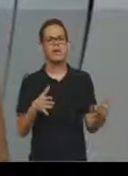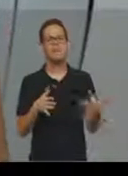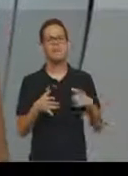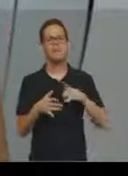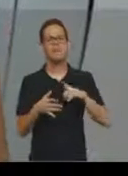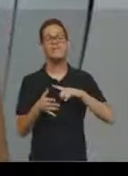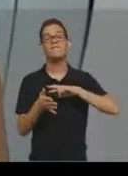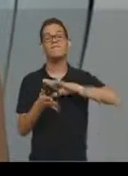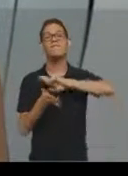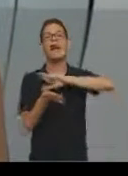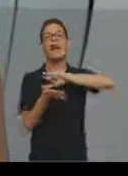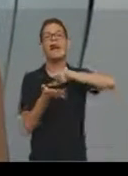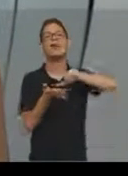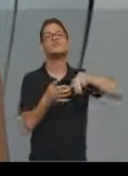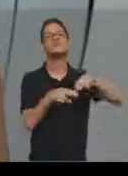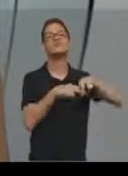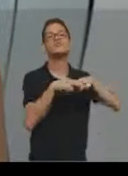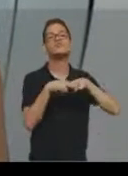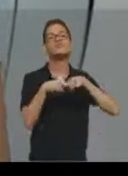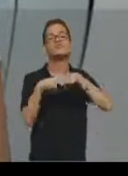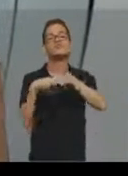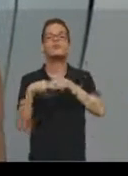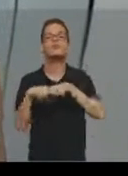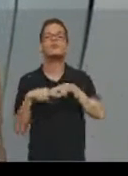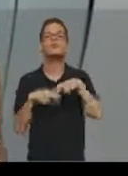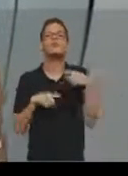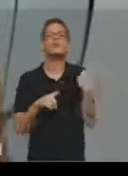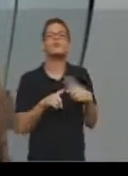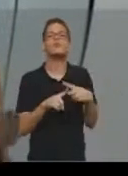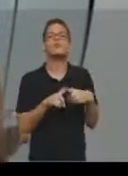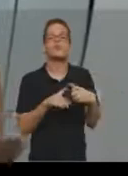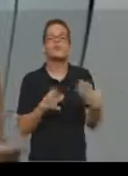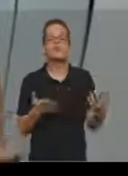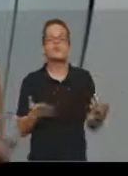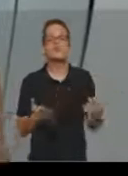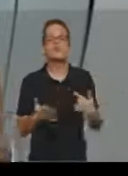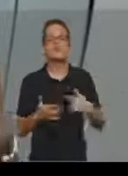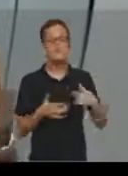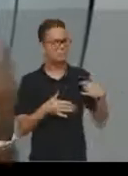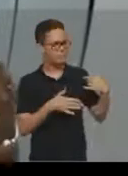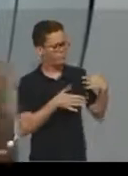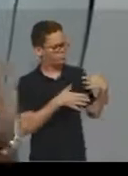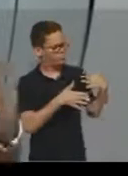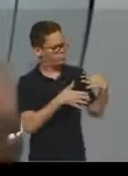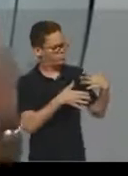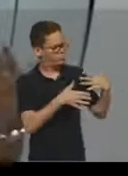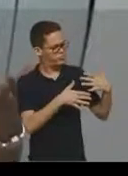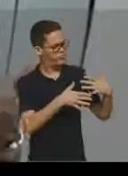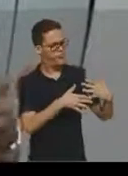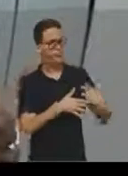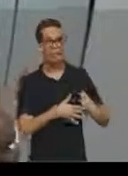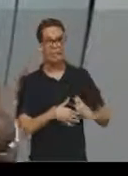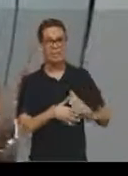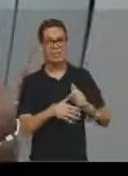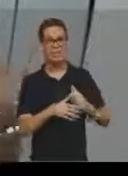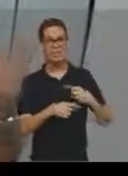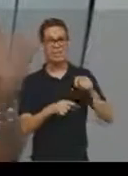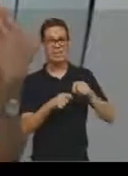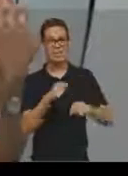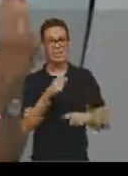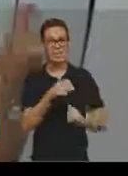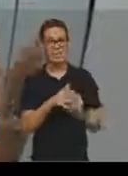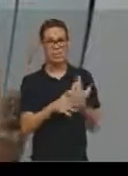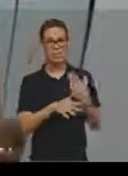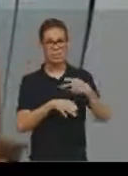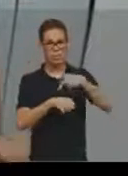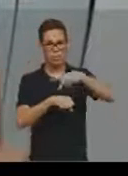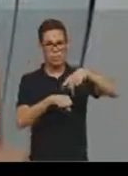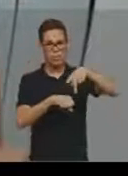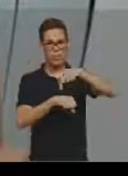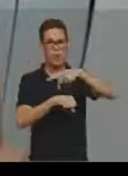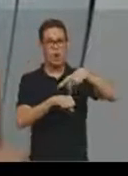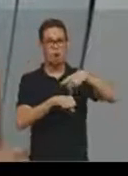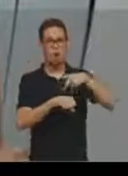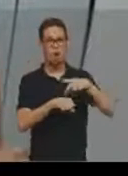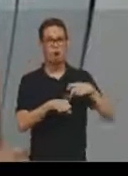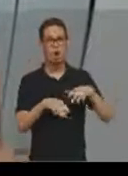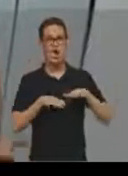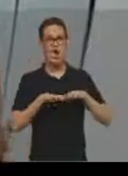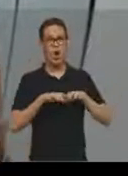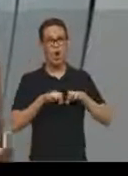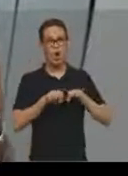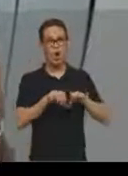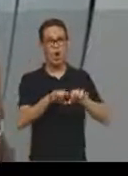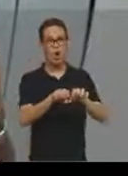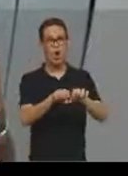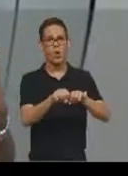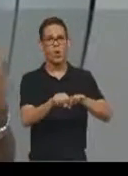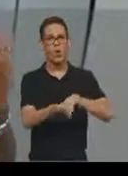vários porquês. A gente pode pegar todo o nosso histórico de formação de país, né? Desde o nosso período de